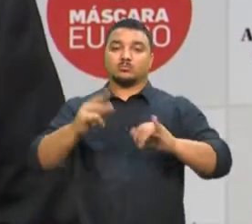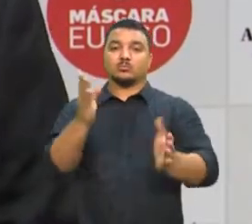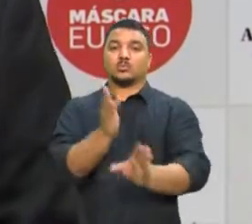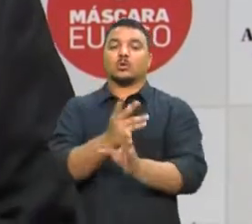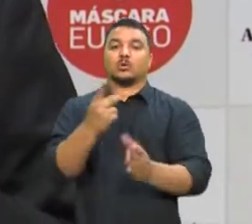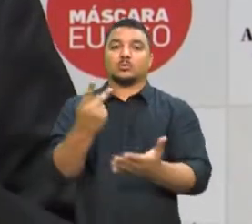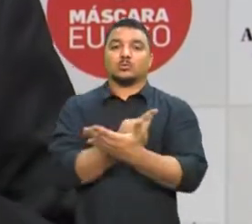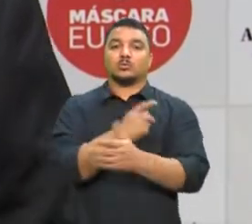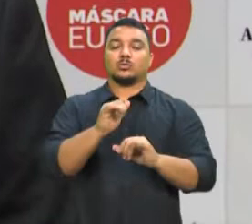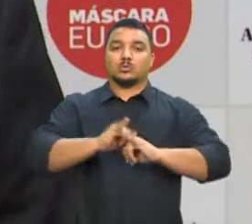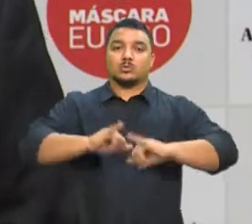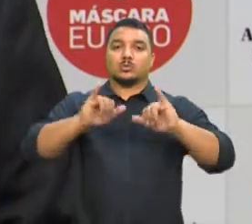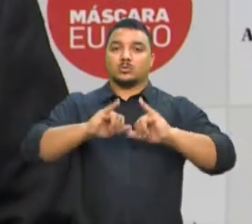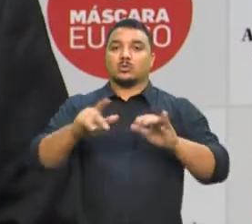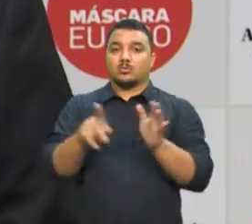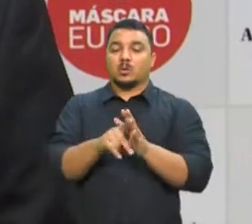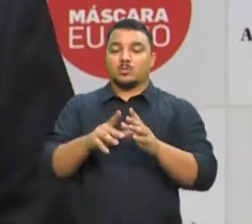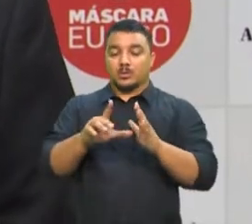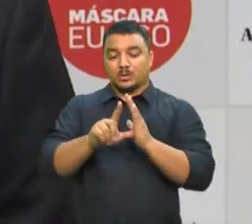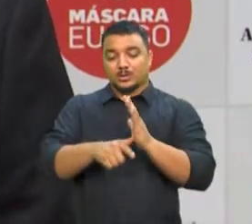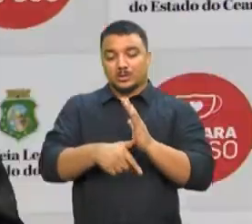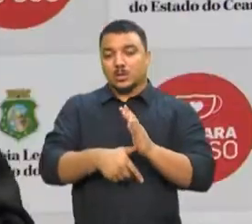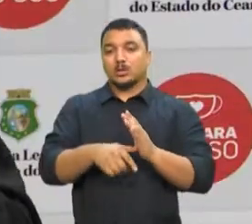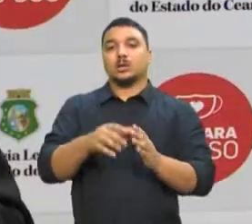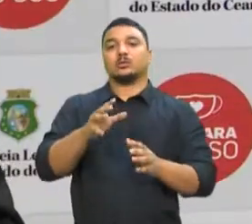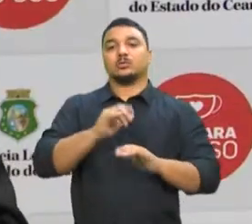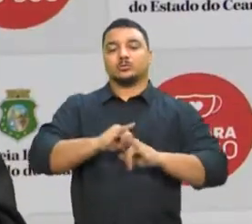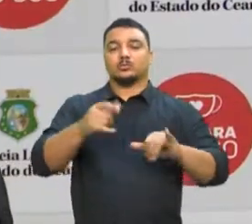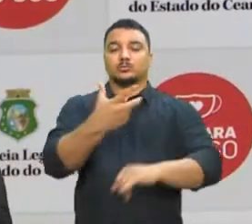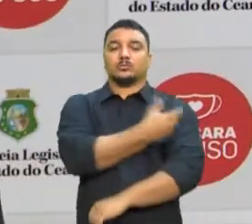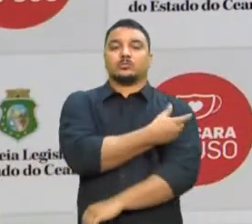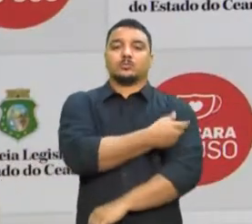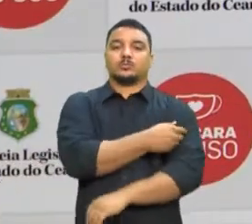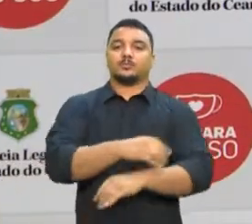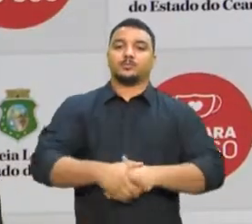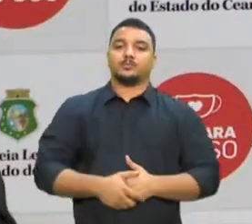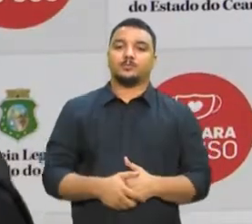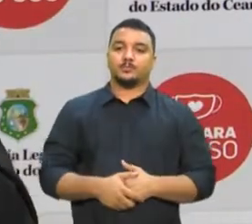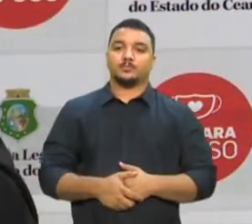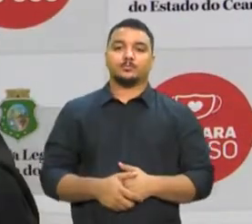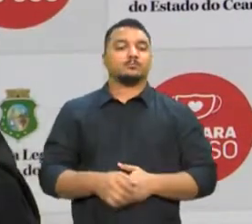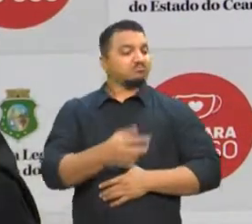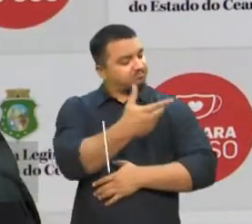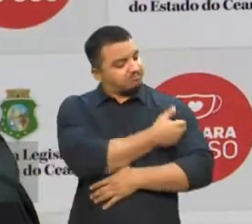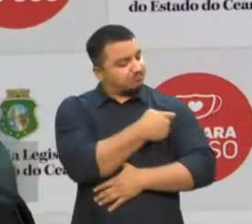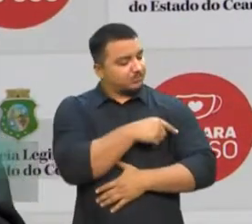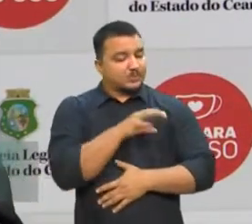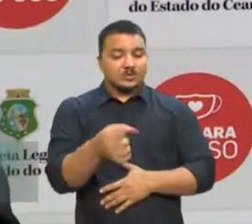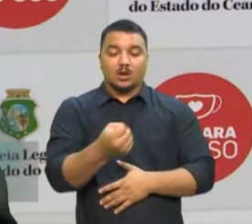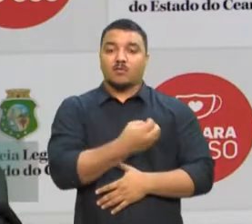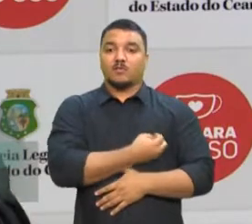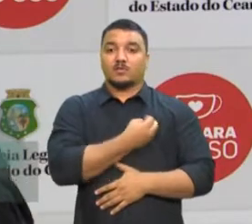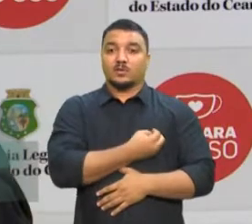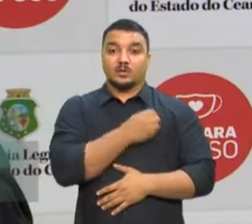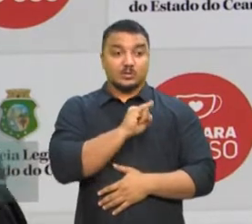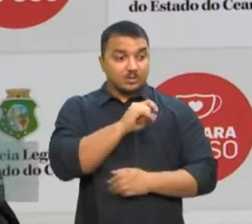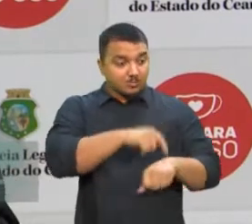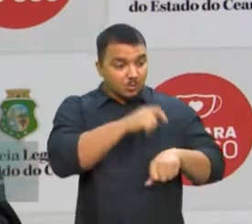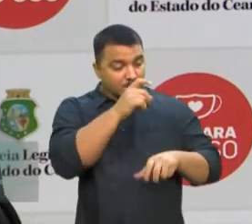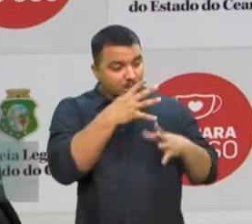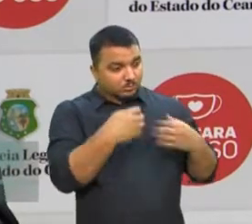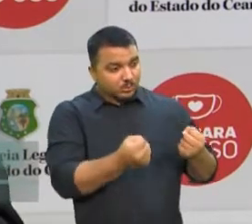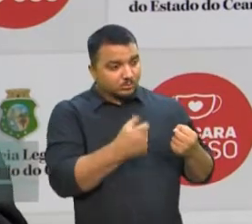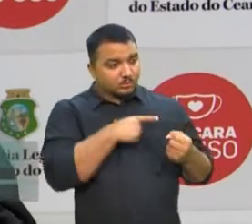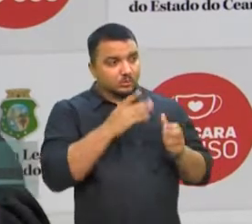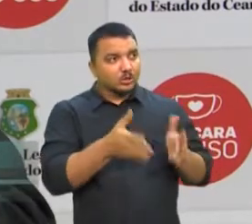uma campanha tardia de imunização. A vacina salva vidas. Se nós tivéssemos, desde o primeiro momento, já nos preocupado